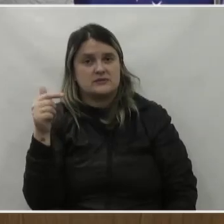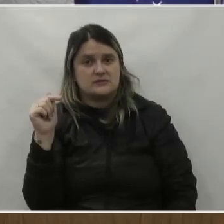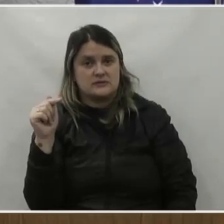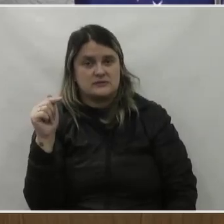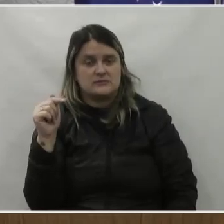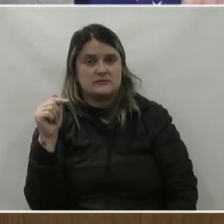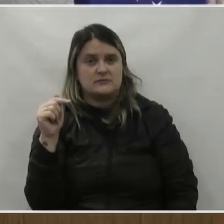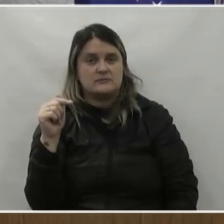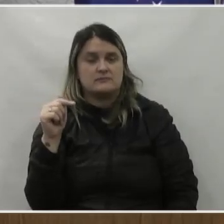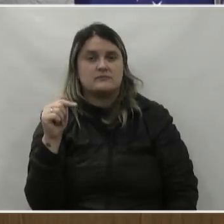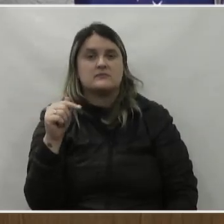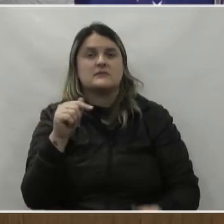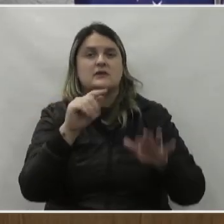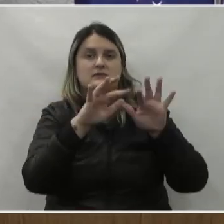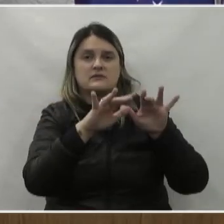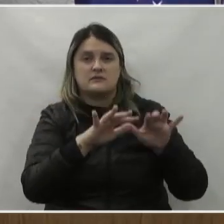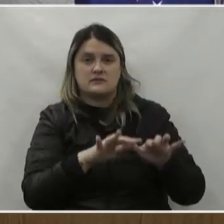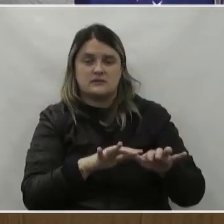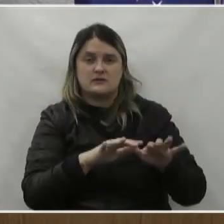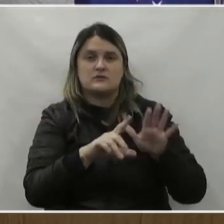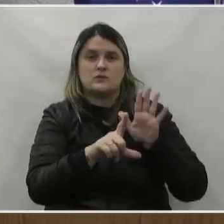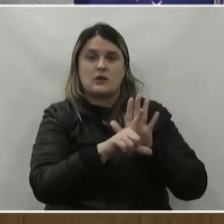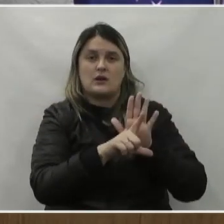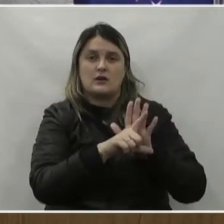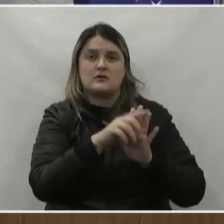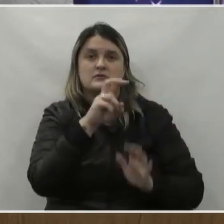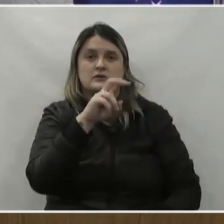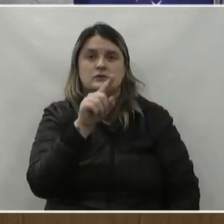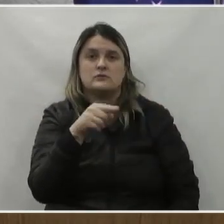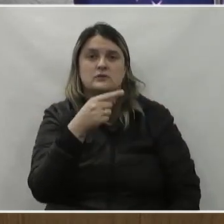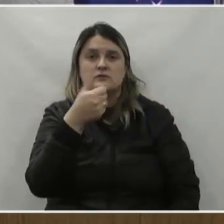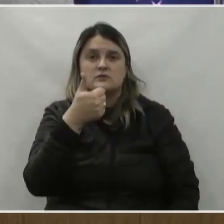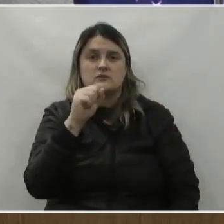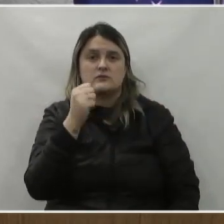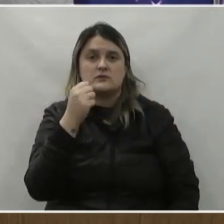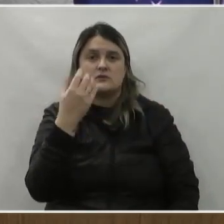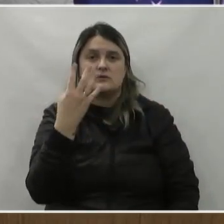4.717/2017, com redação dada pela Lei número